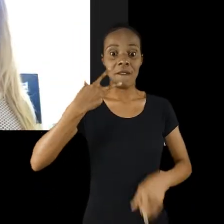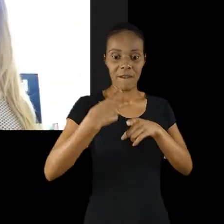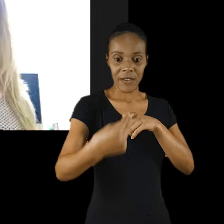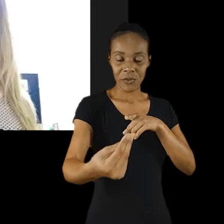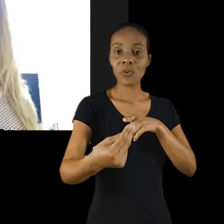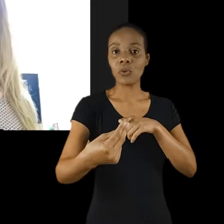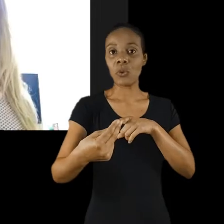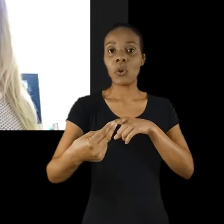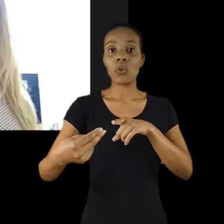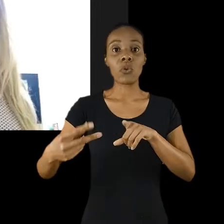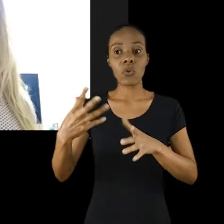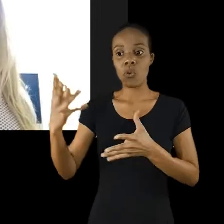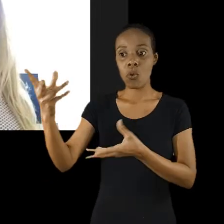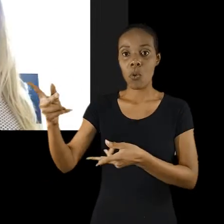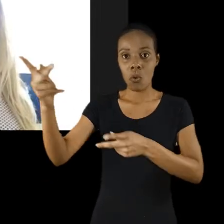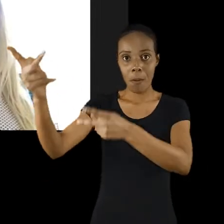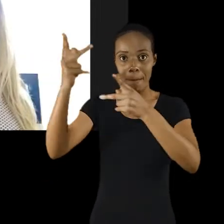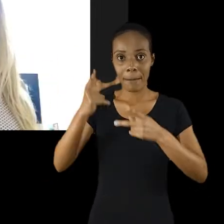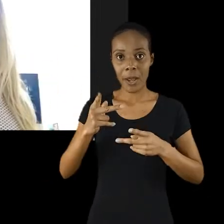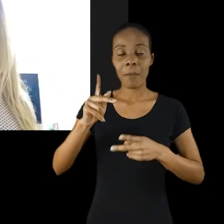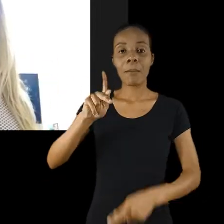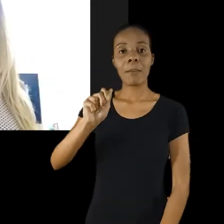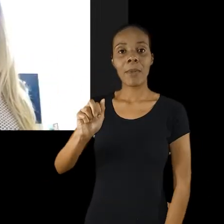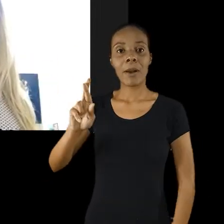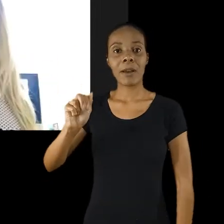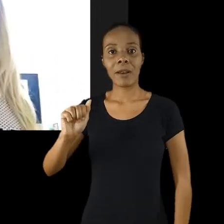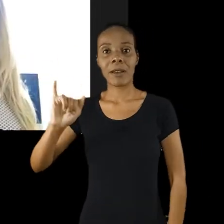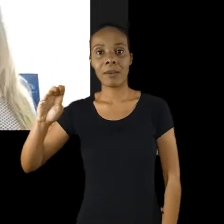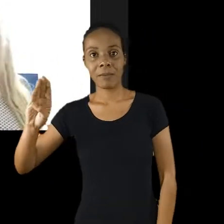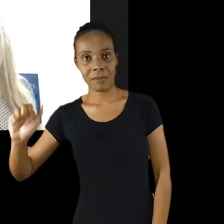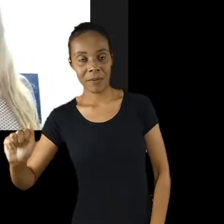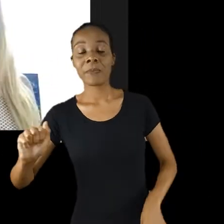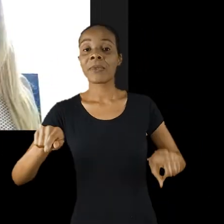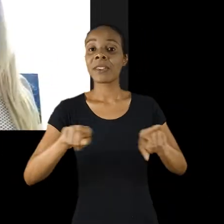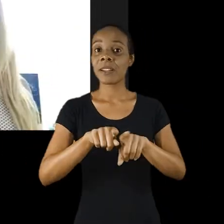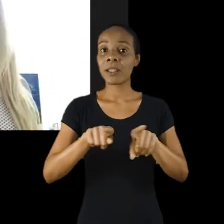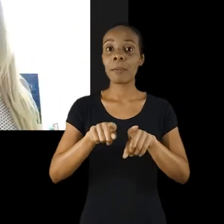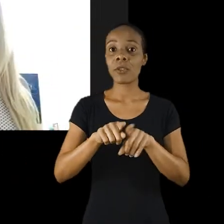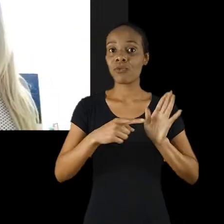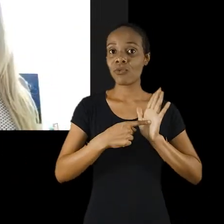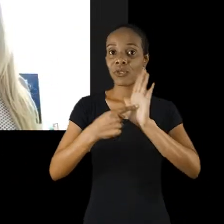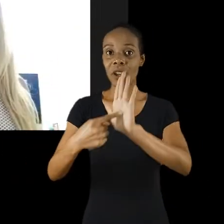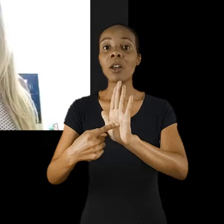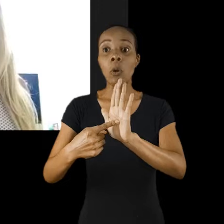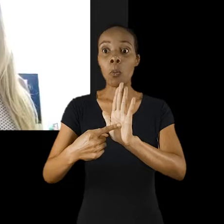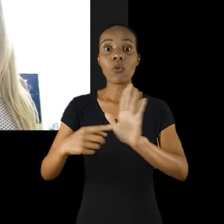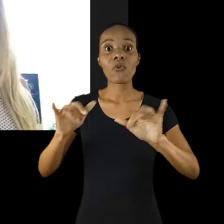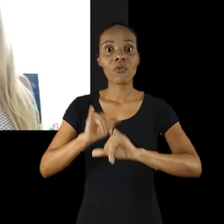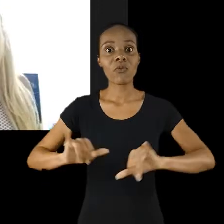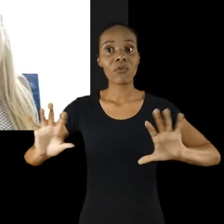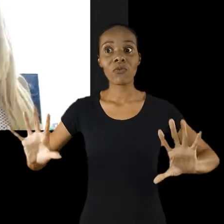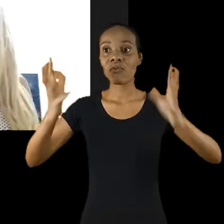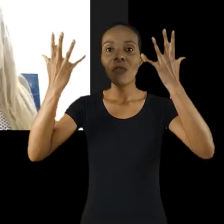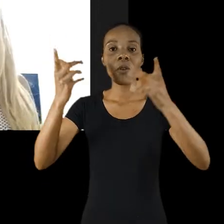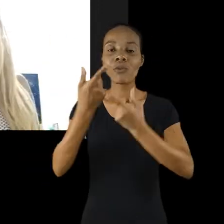prêmio Sim São Paulo e como artista revelação do Woman Music Event em